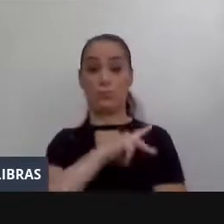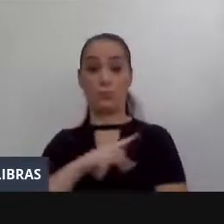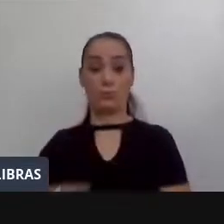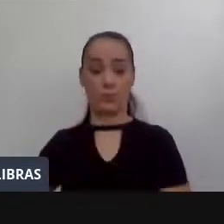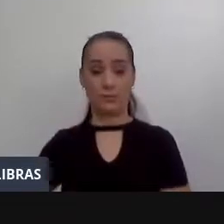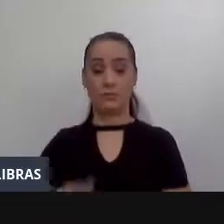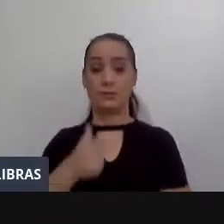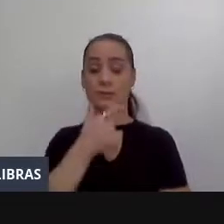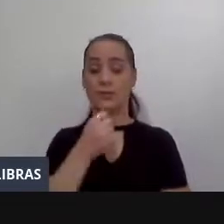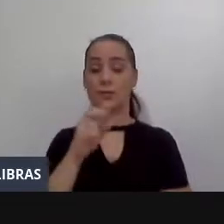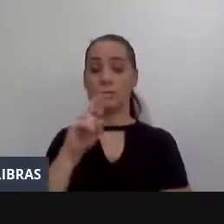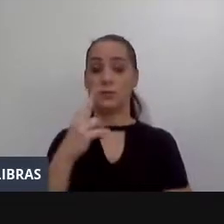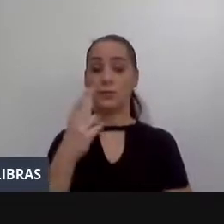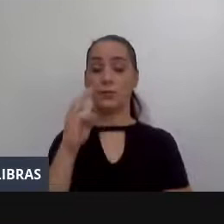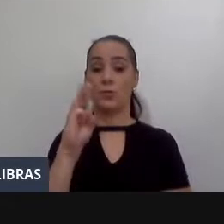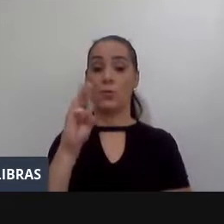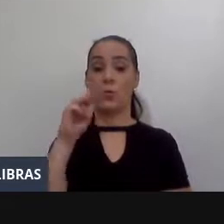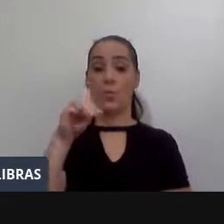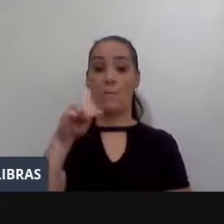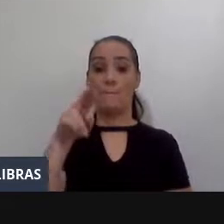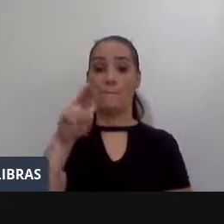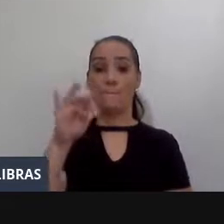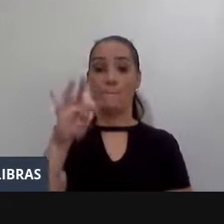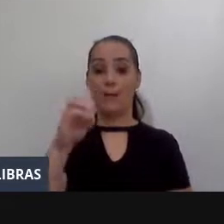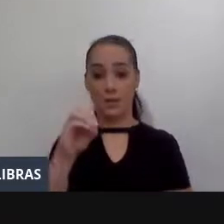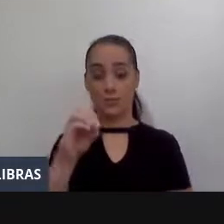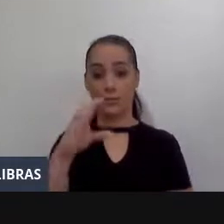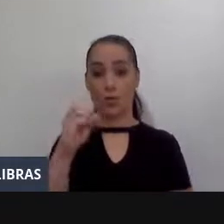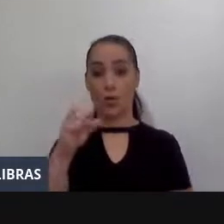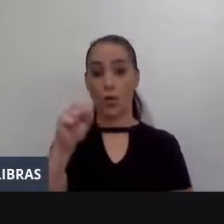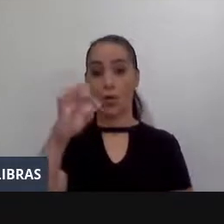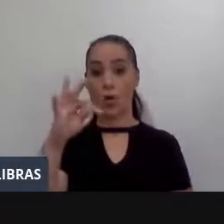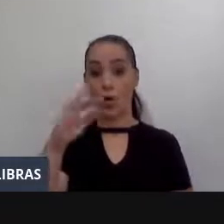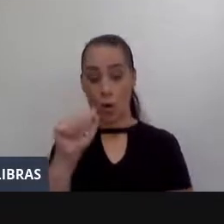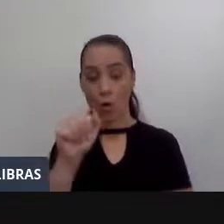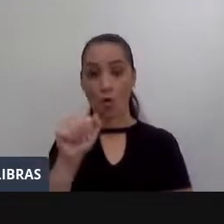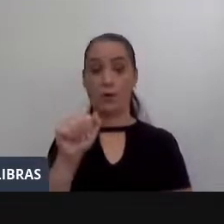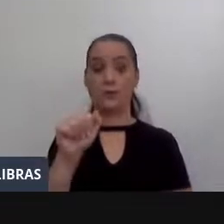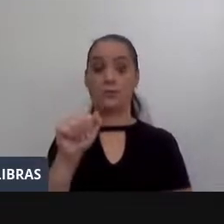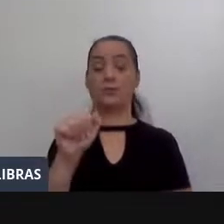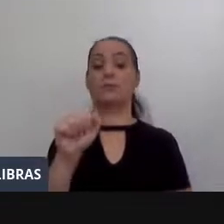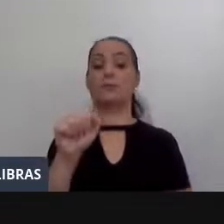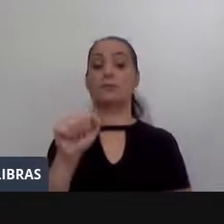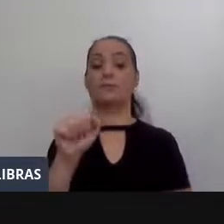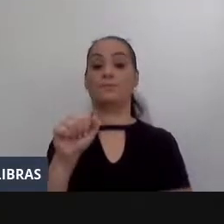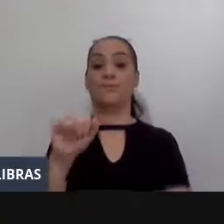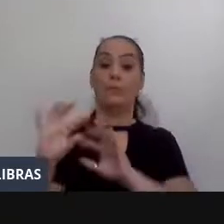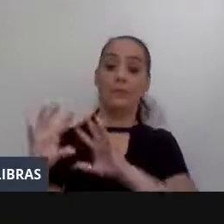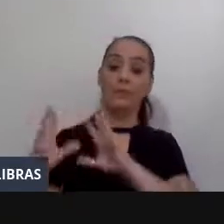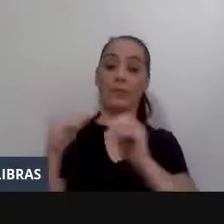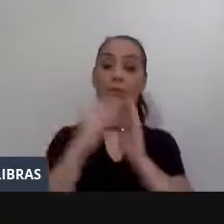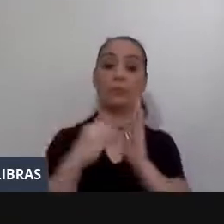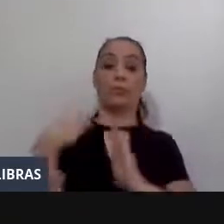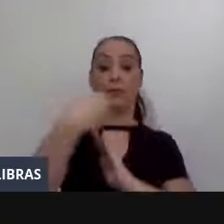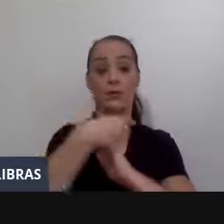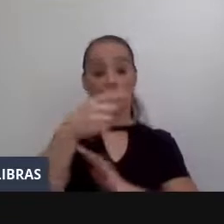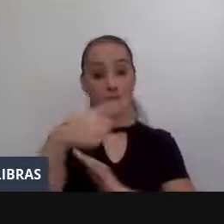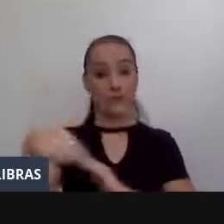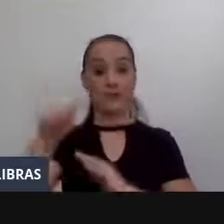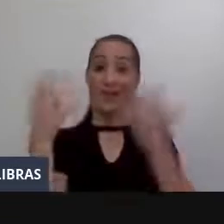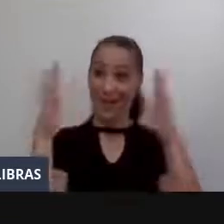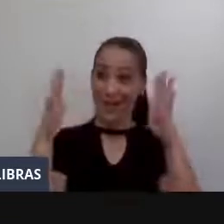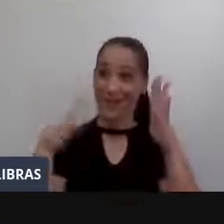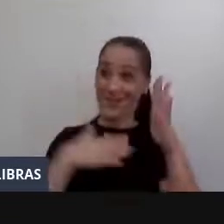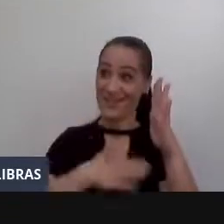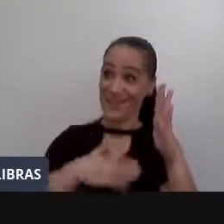na Comissão de Direitos Humanos, para pegar toda a agência e comunicação do Senado, e também, gostei aí das palminhas,